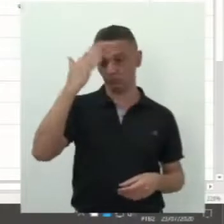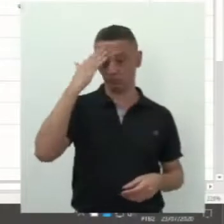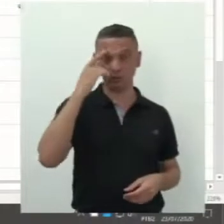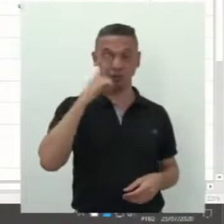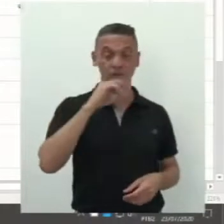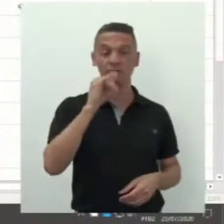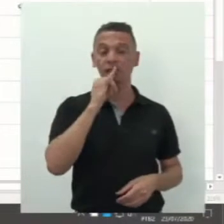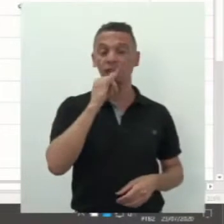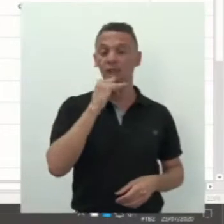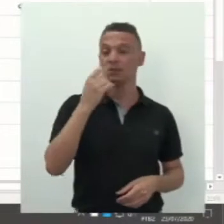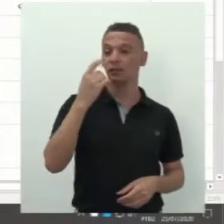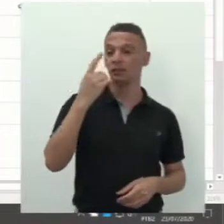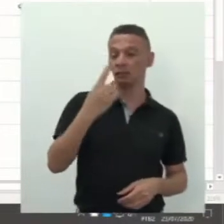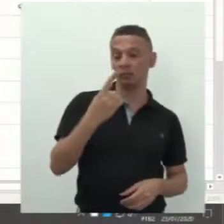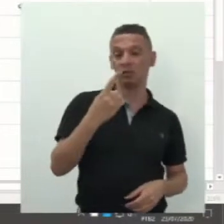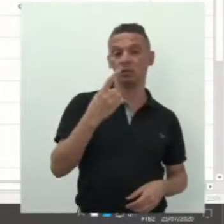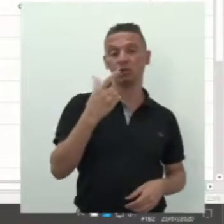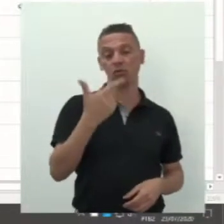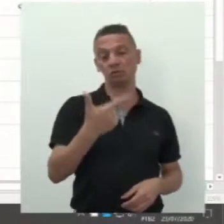Então, ó,